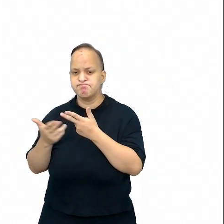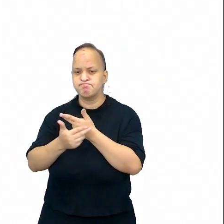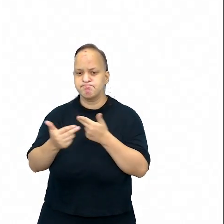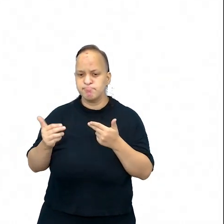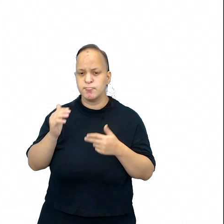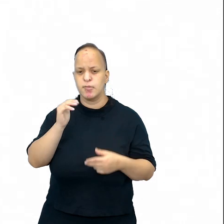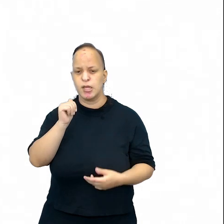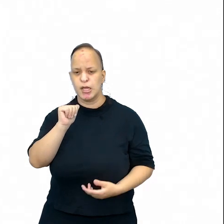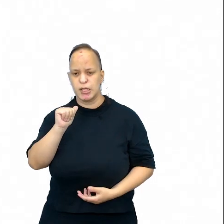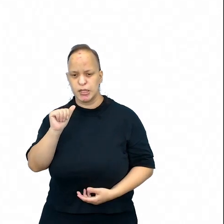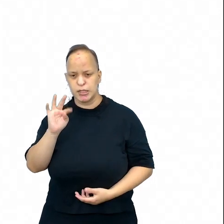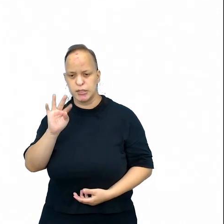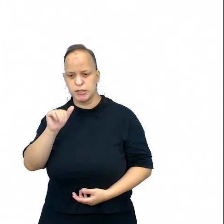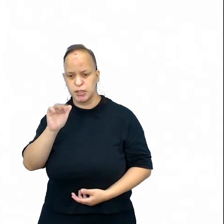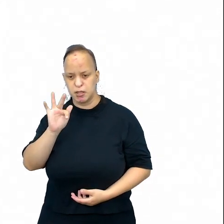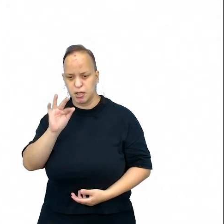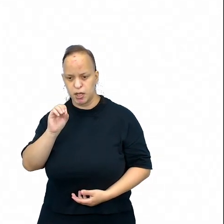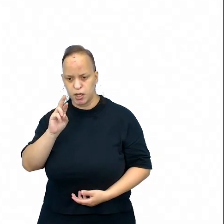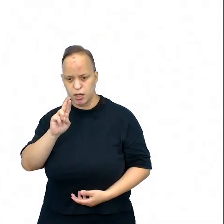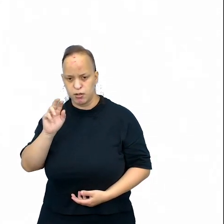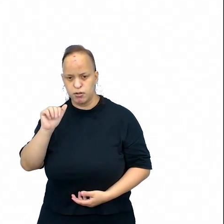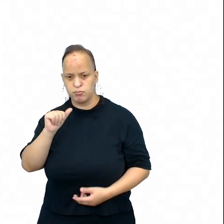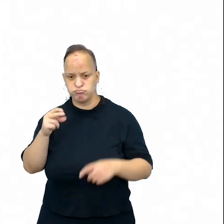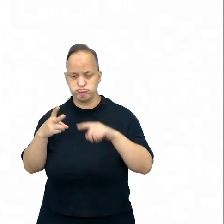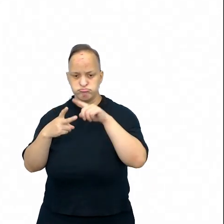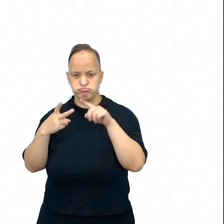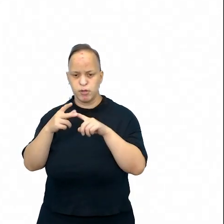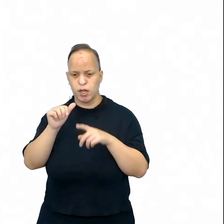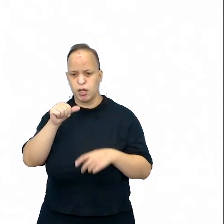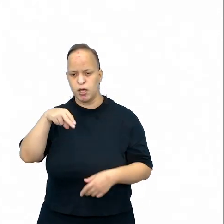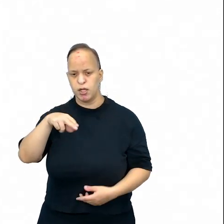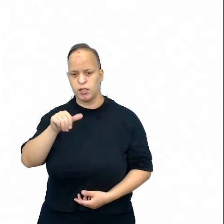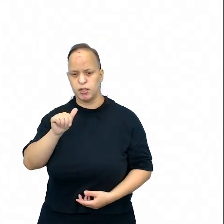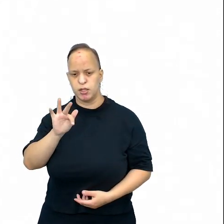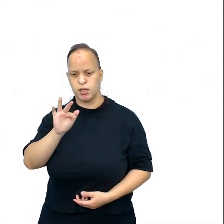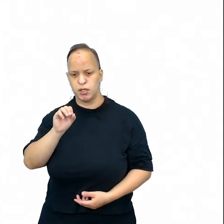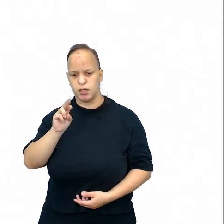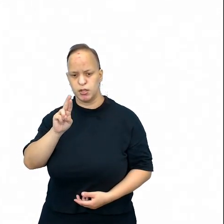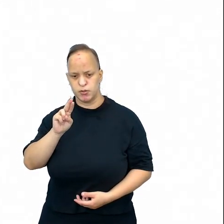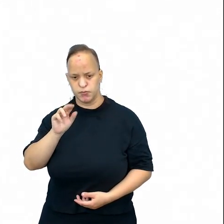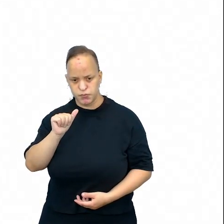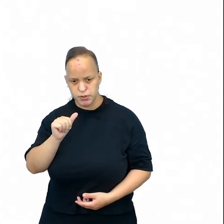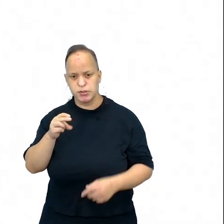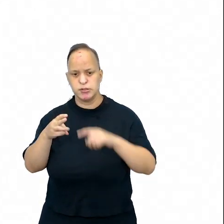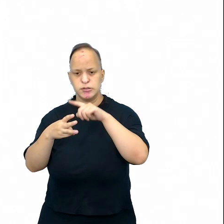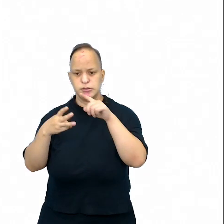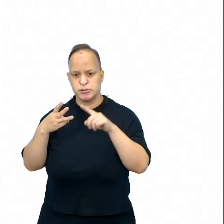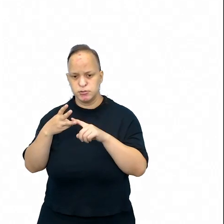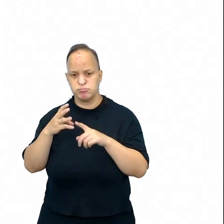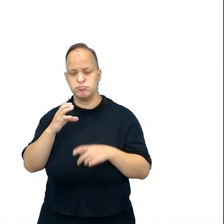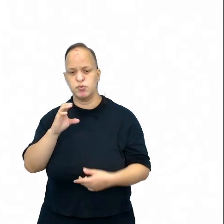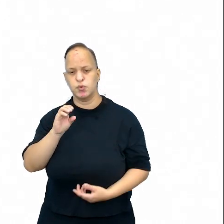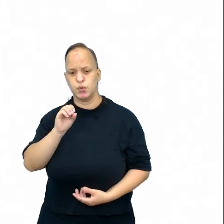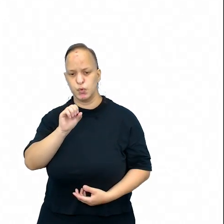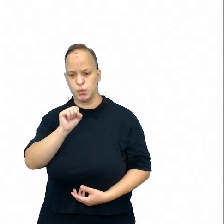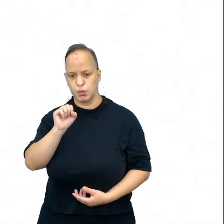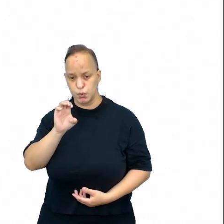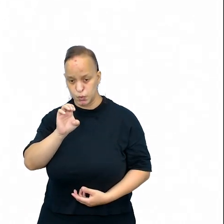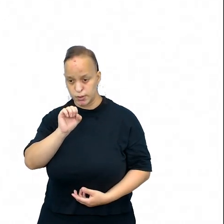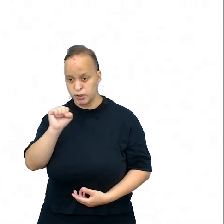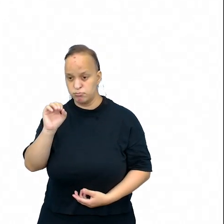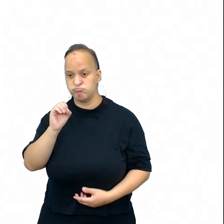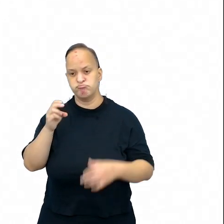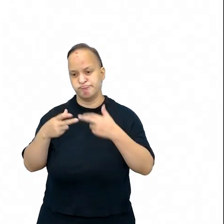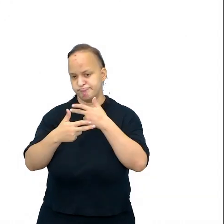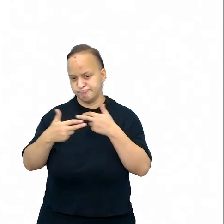textuais coesivas também. No nono ano, utilizar também esses textos, né, de diversos gêneros nos mecanismos de pensando-se